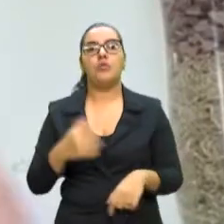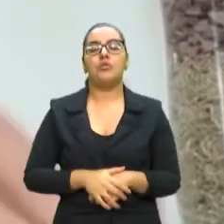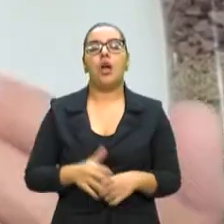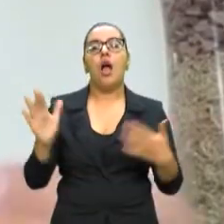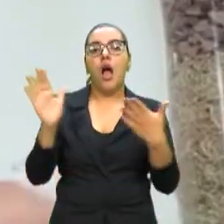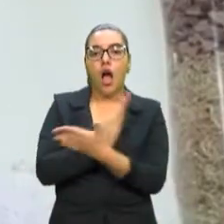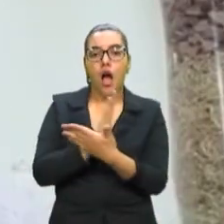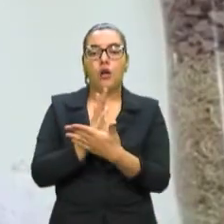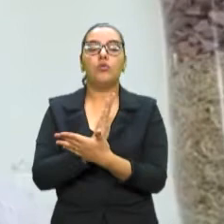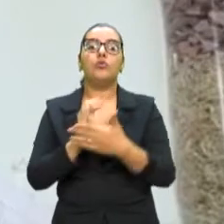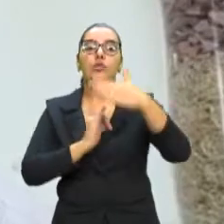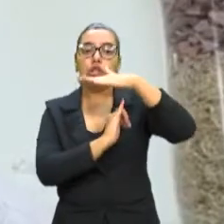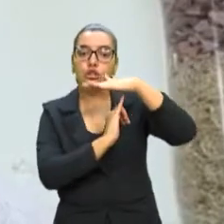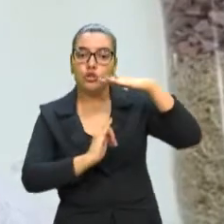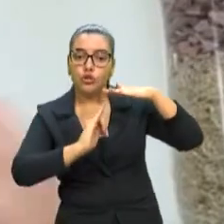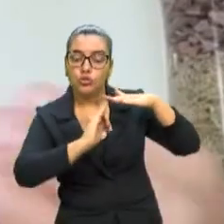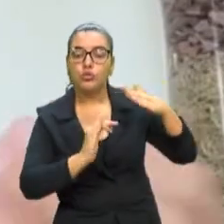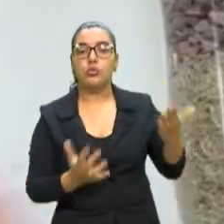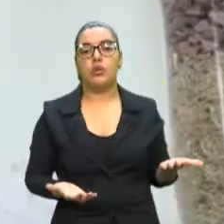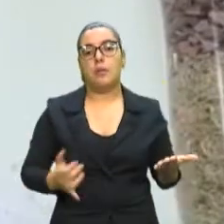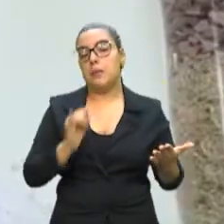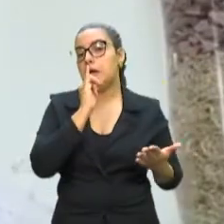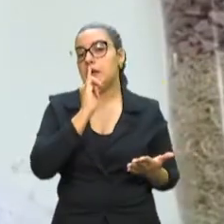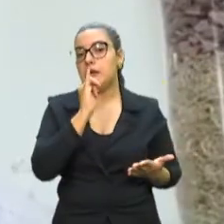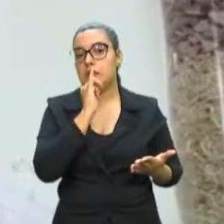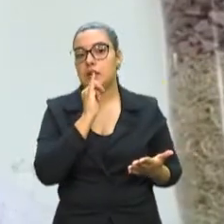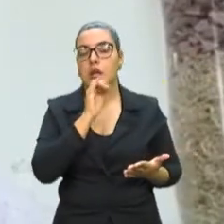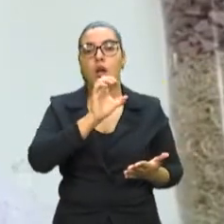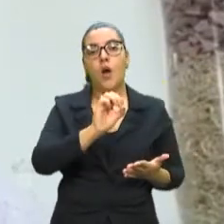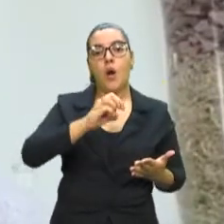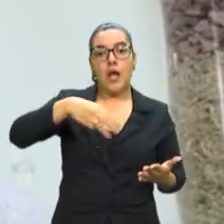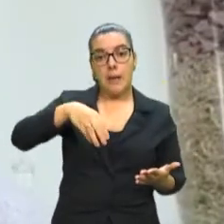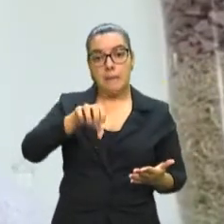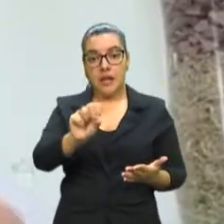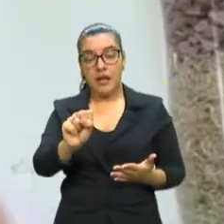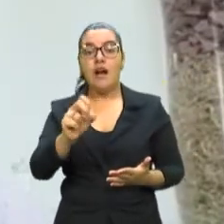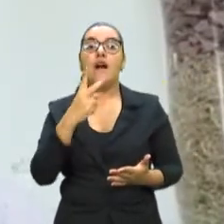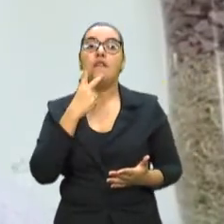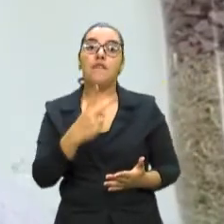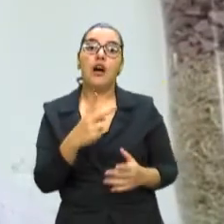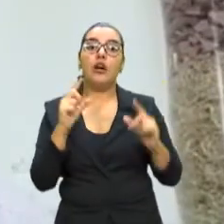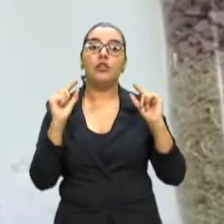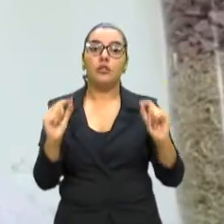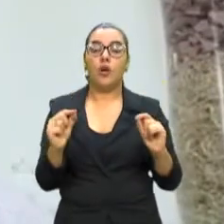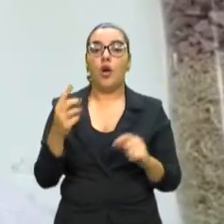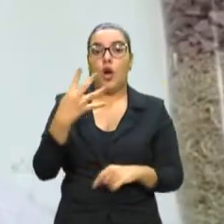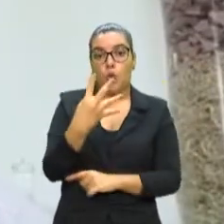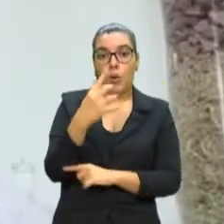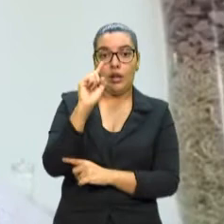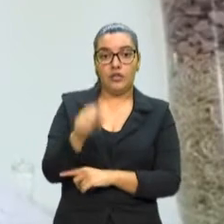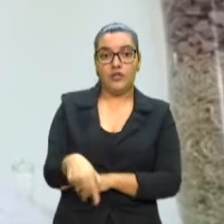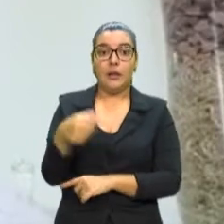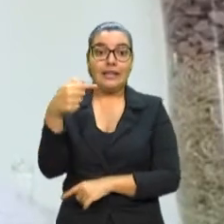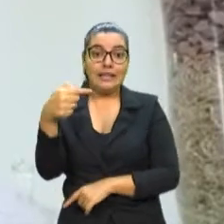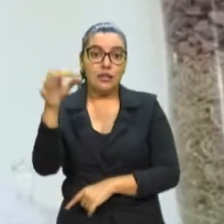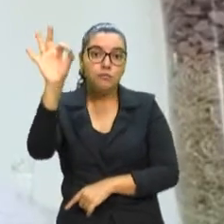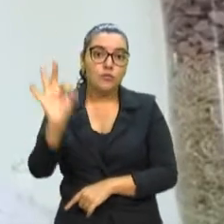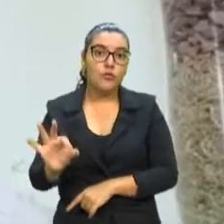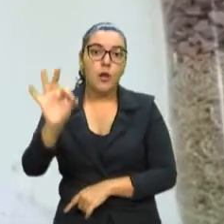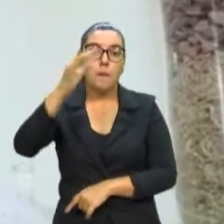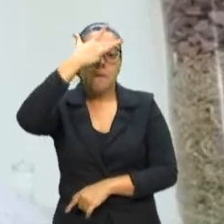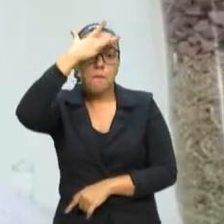organizações, alguns institutos, como por exemplo a OMS, classifica que 4,7% da